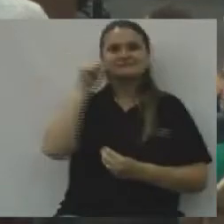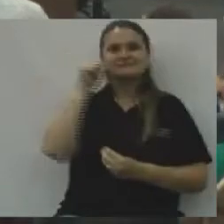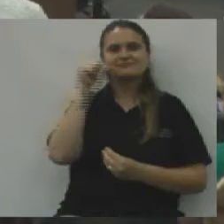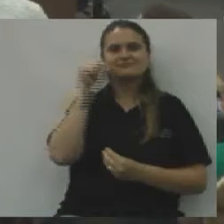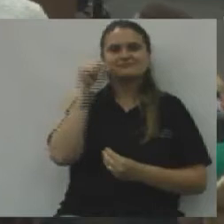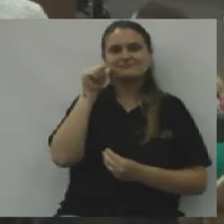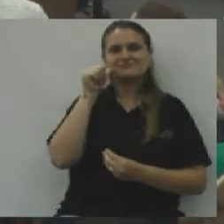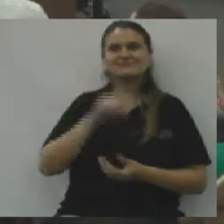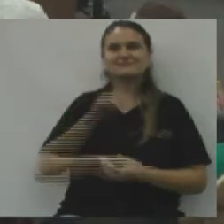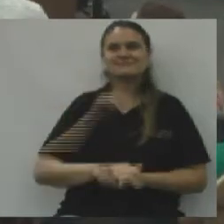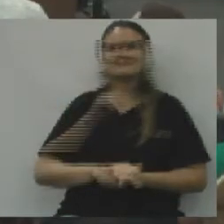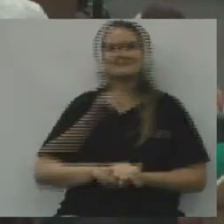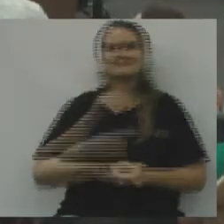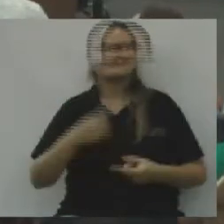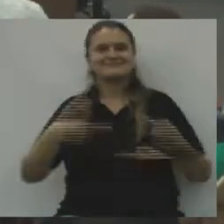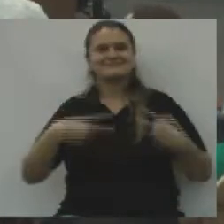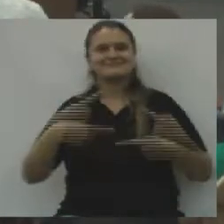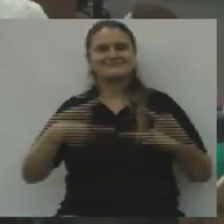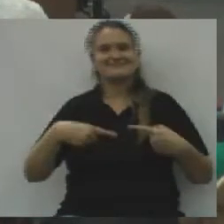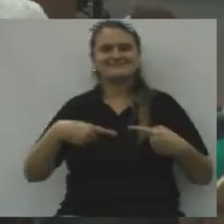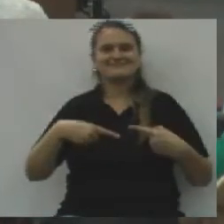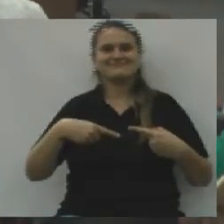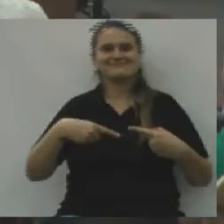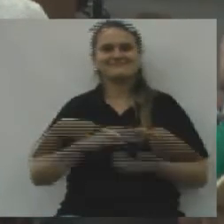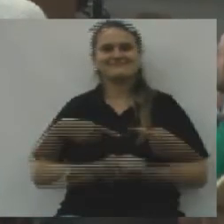Em discussão?